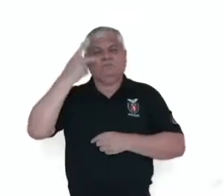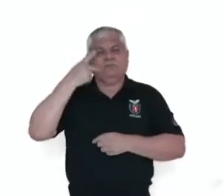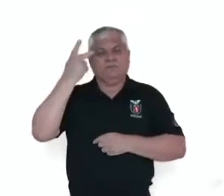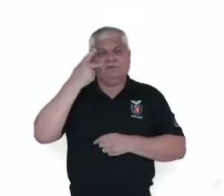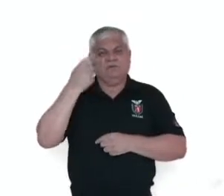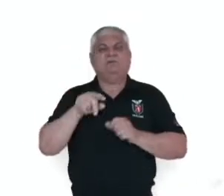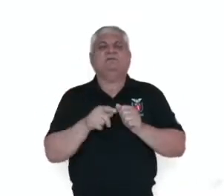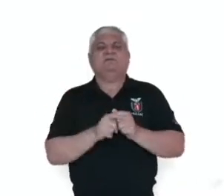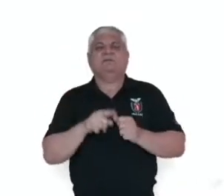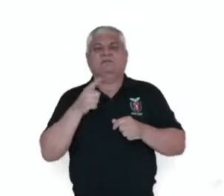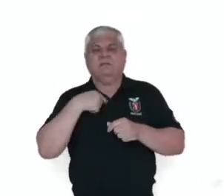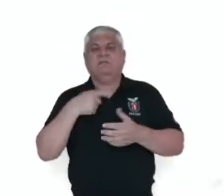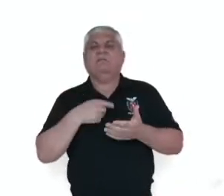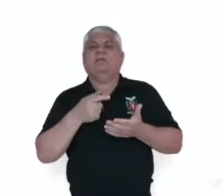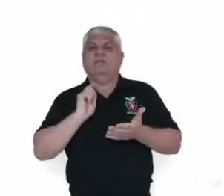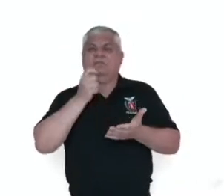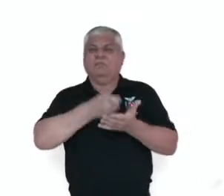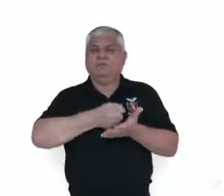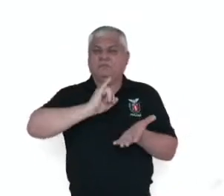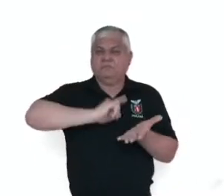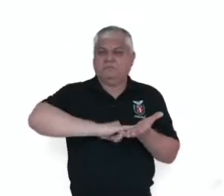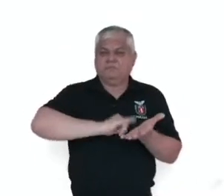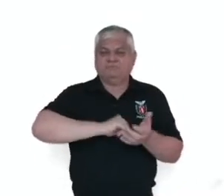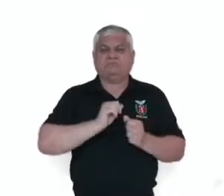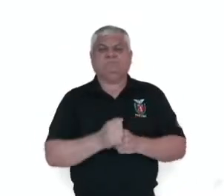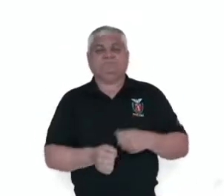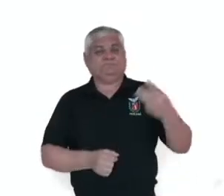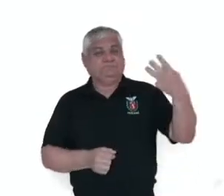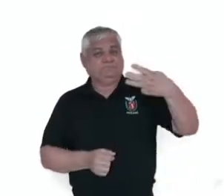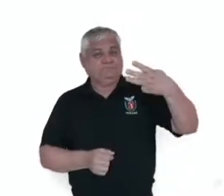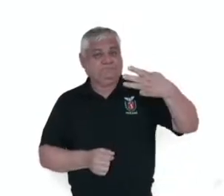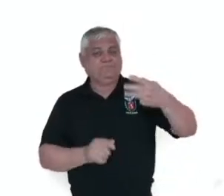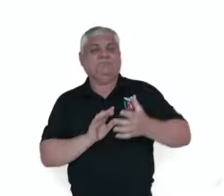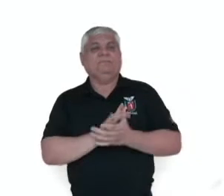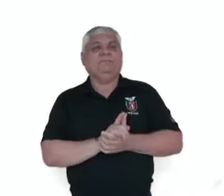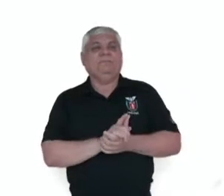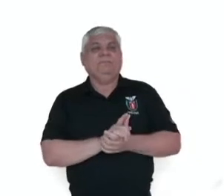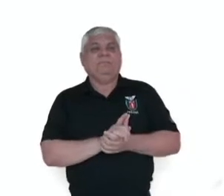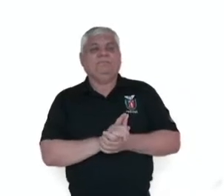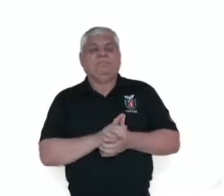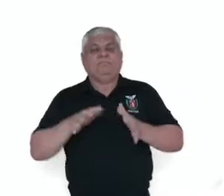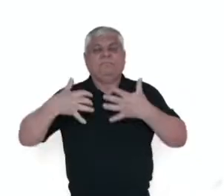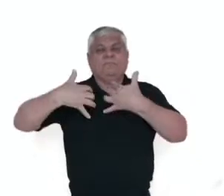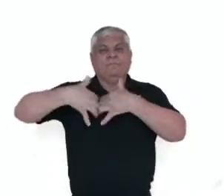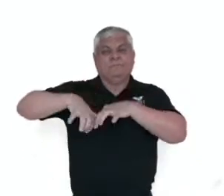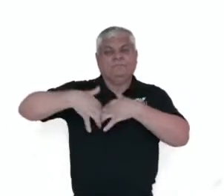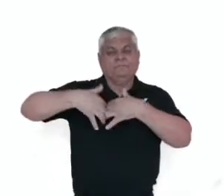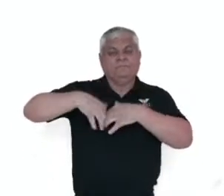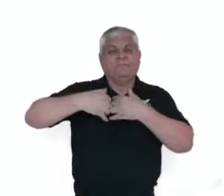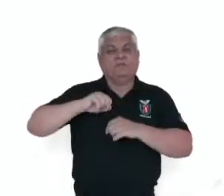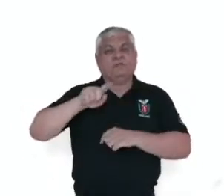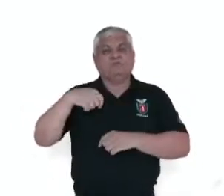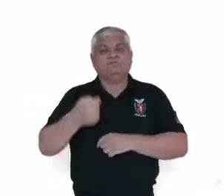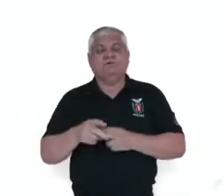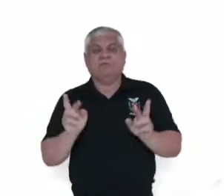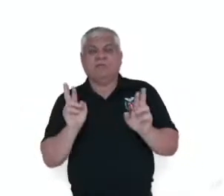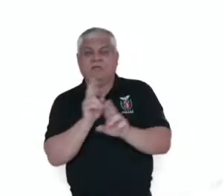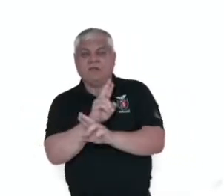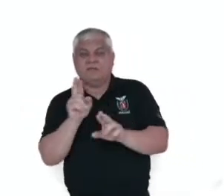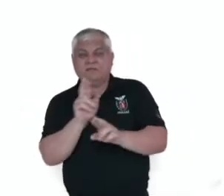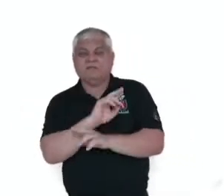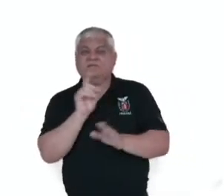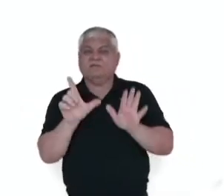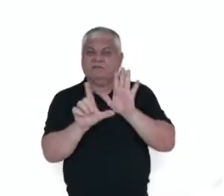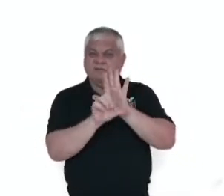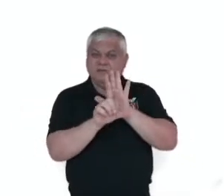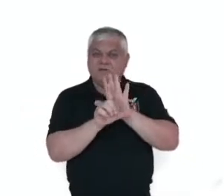os tributos, a geração de tributos. A terceira parte apresenta reflexões a respeito da relação das leis